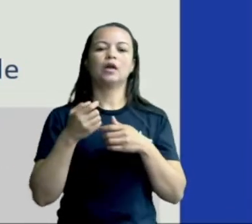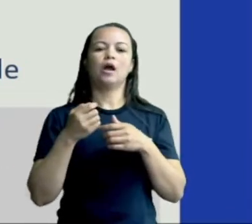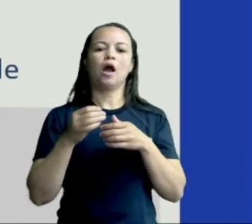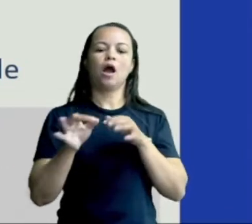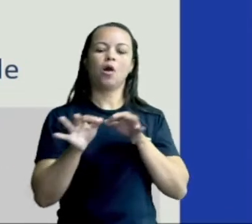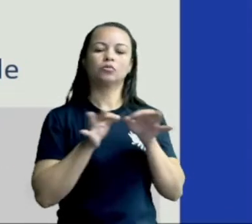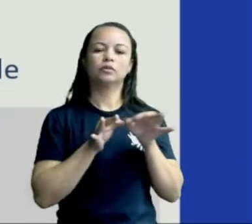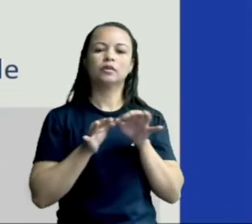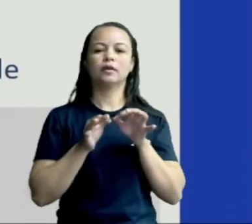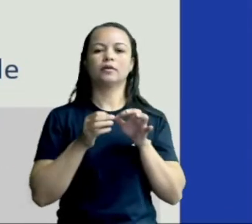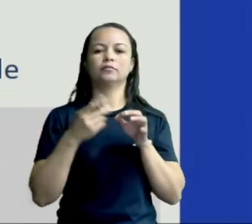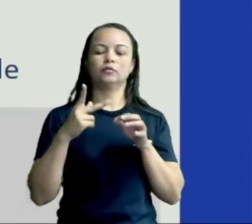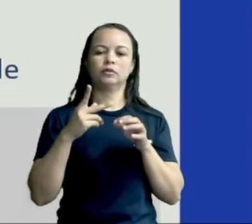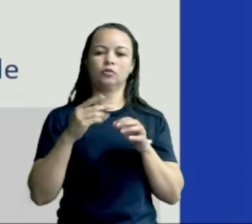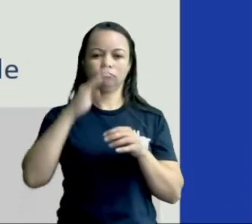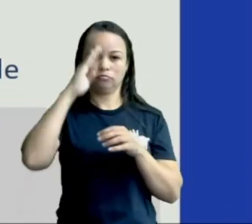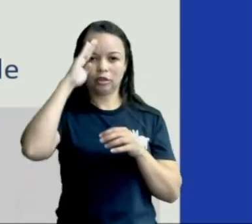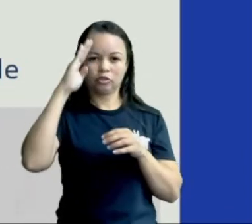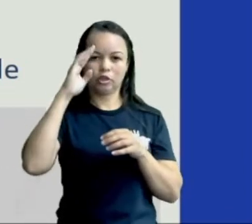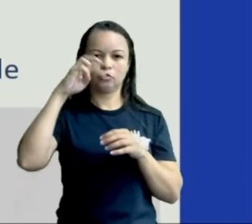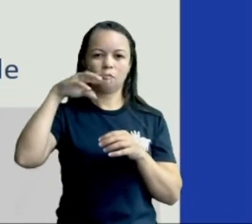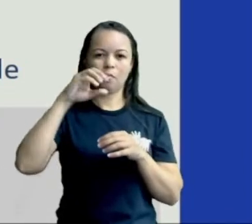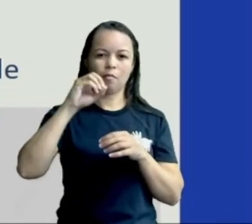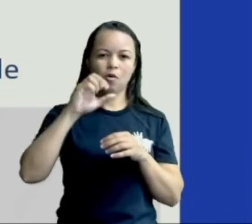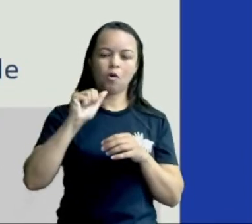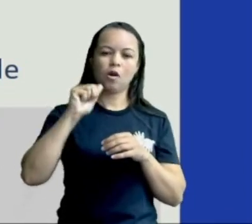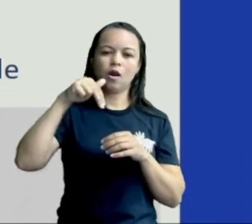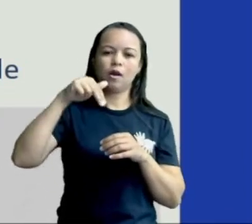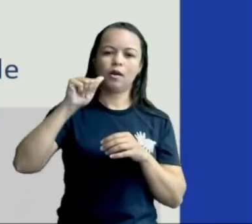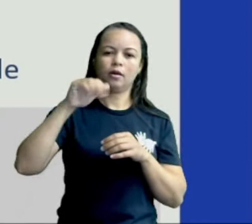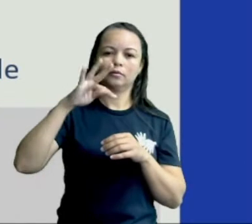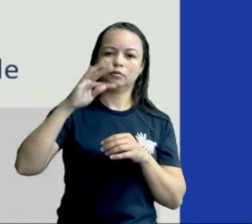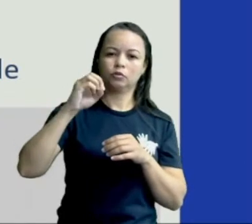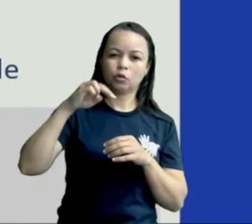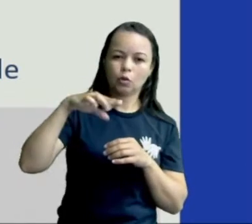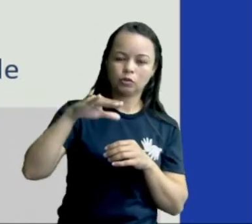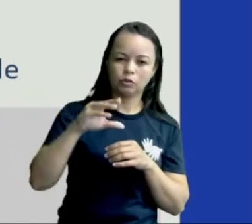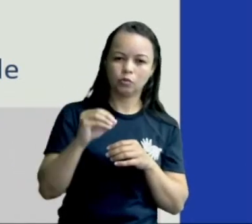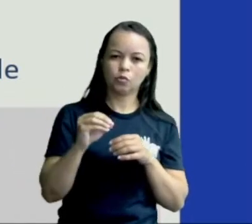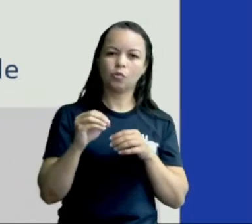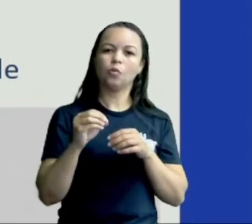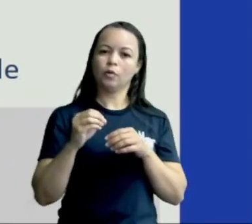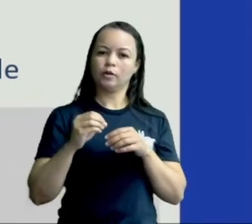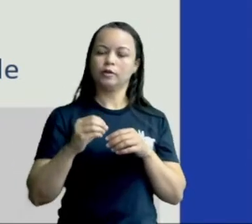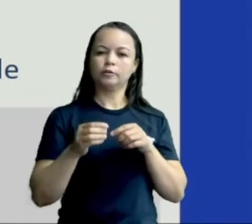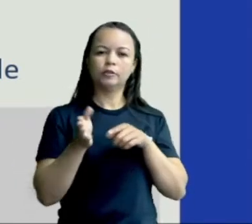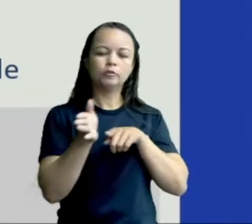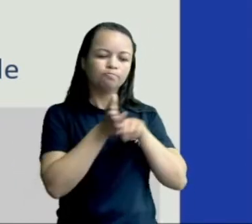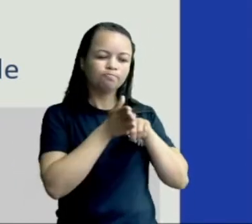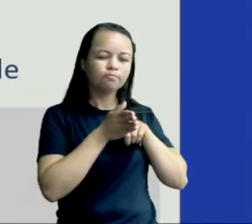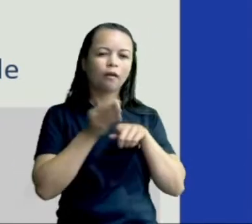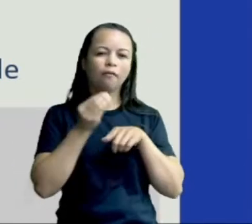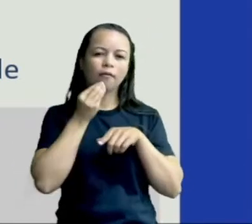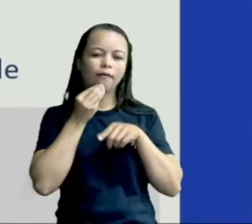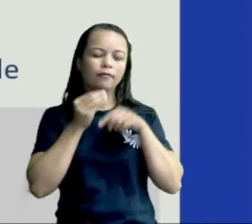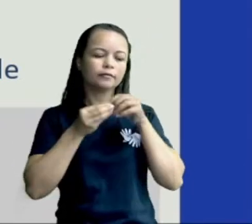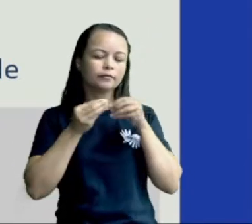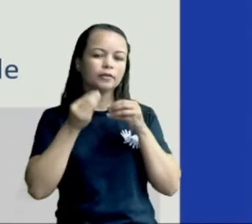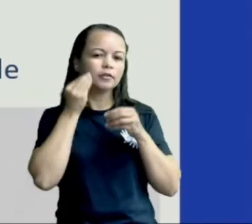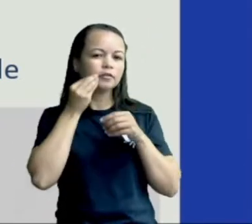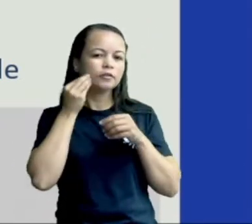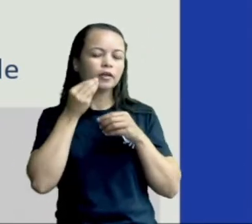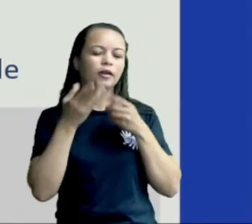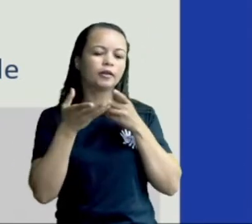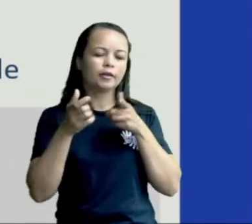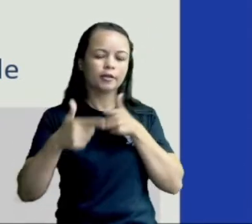sargento-mor Antônio Dias Cardoso, experiente em guerrilhas e emboscadas, traçou um inteligente e perfeito plano de